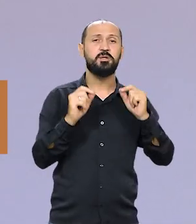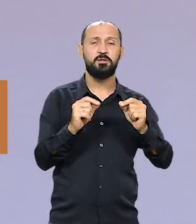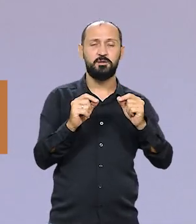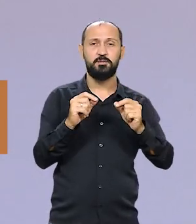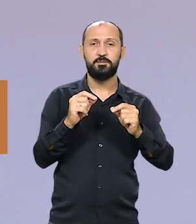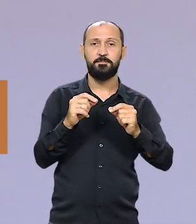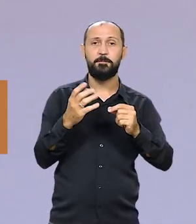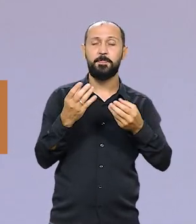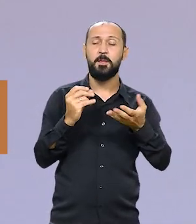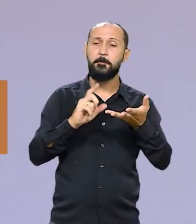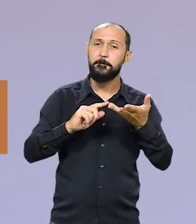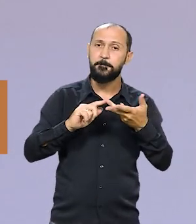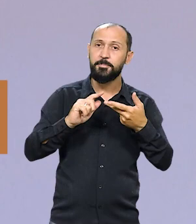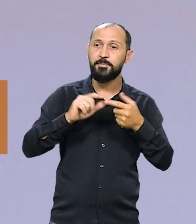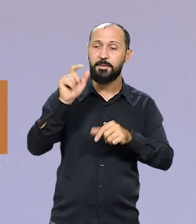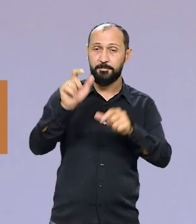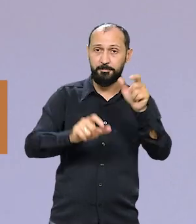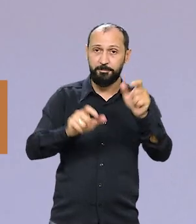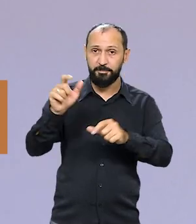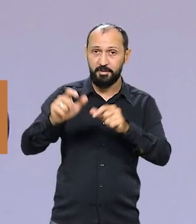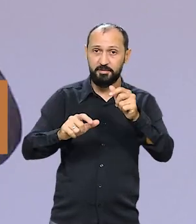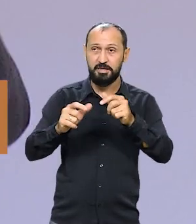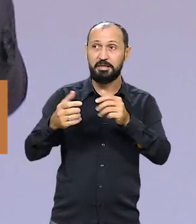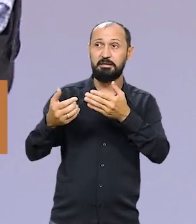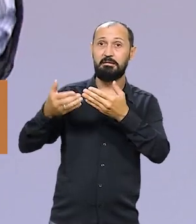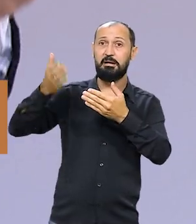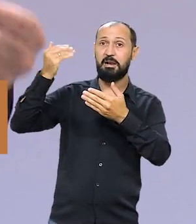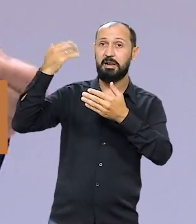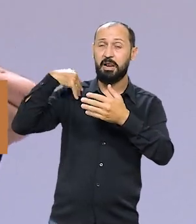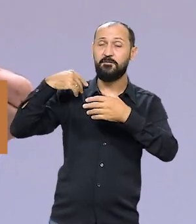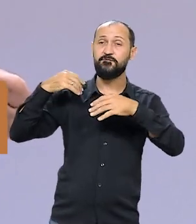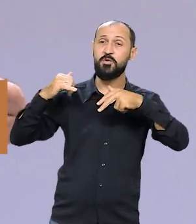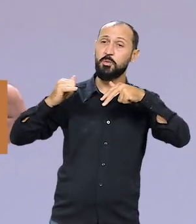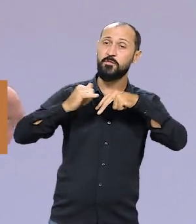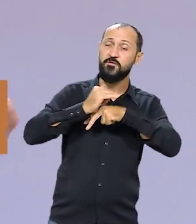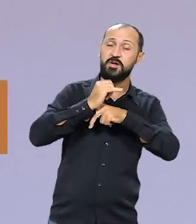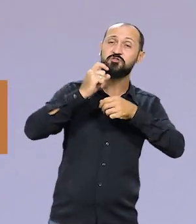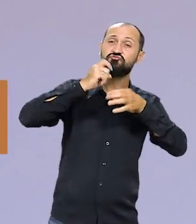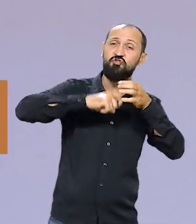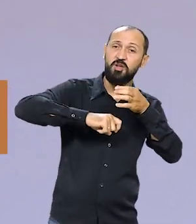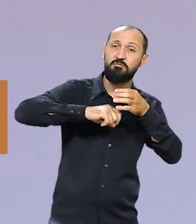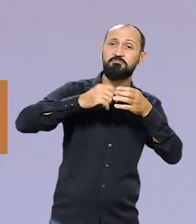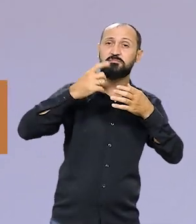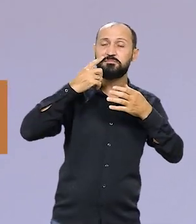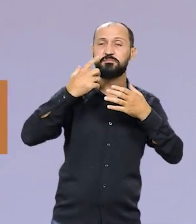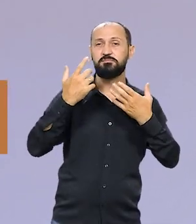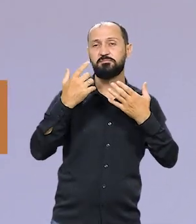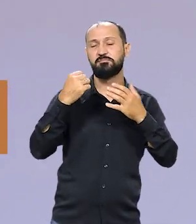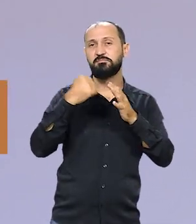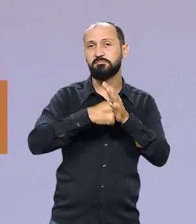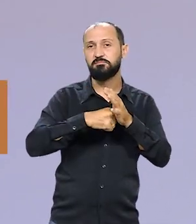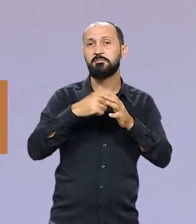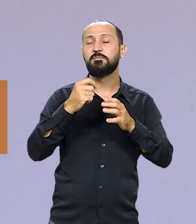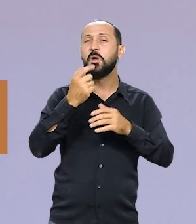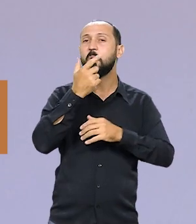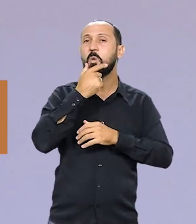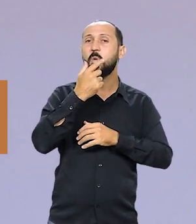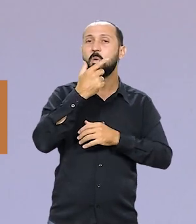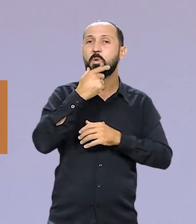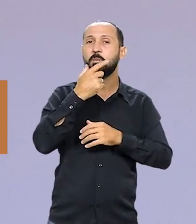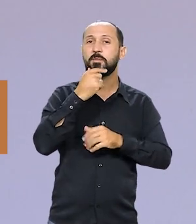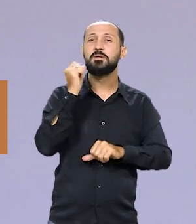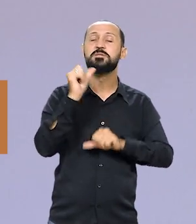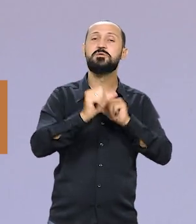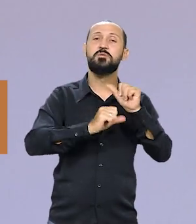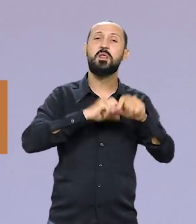dizem que muitas pessoas que foram violentadas na infância têm propensão, principalmente a